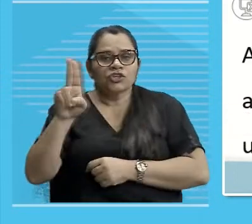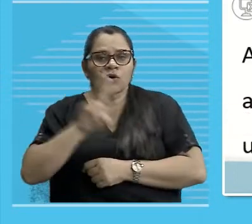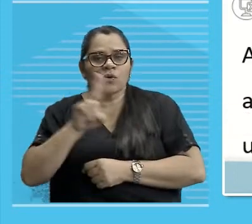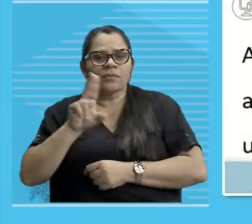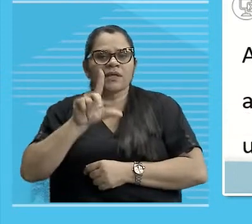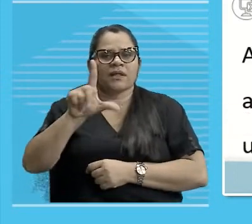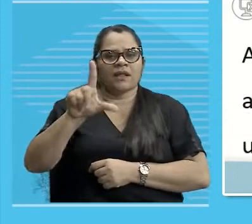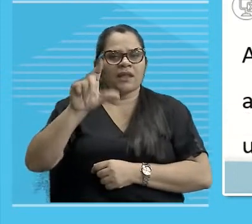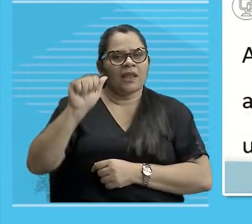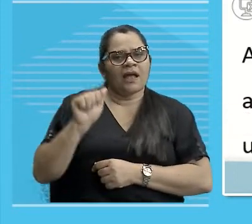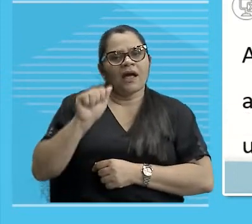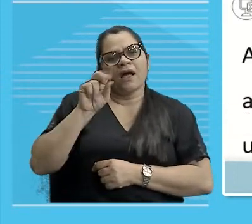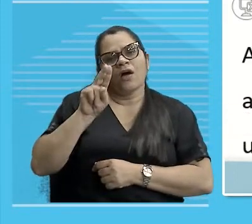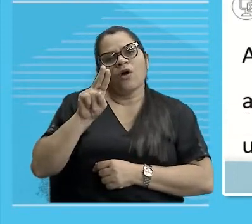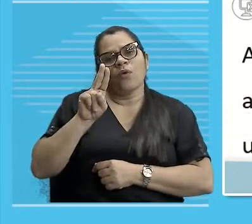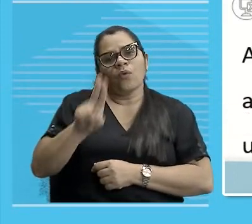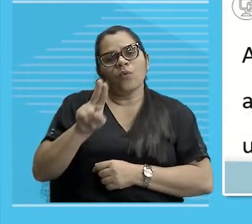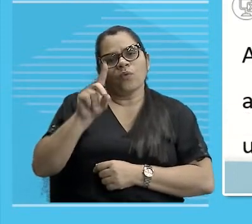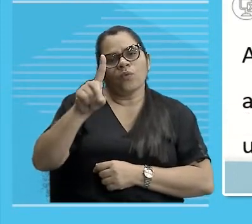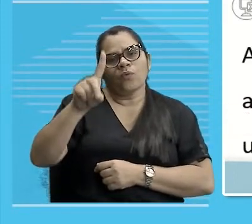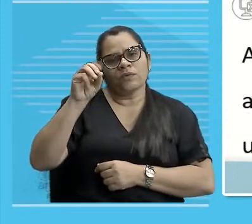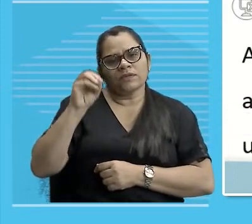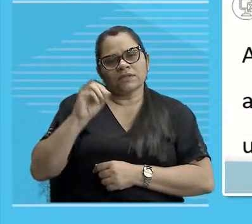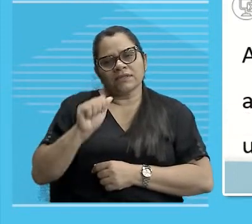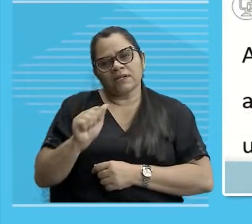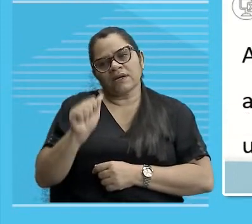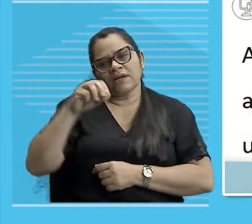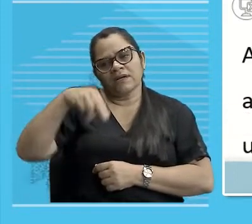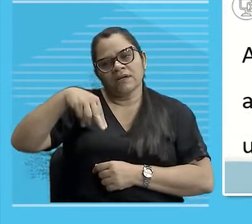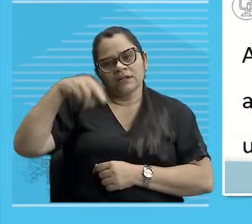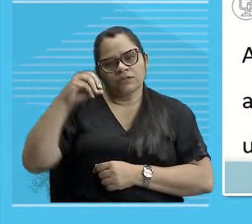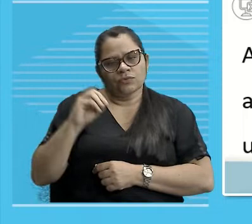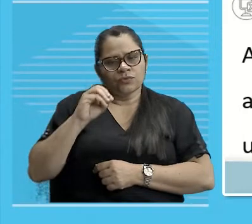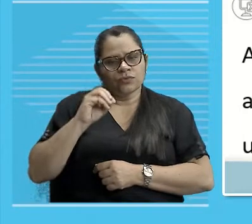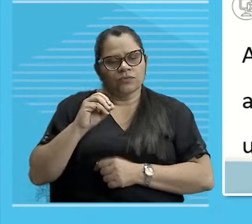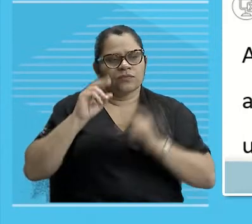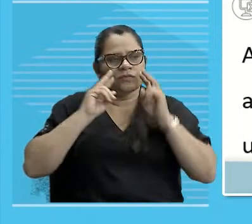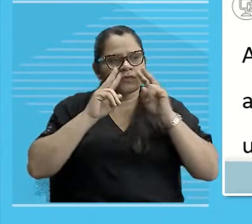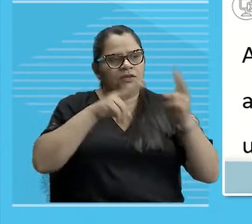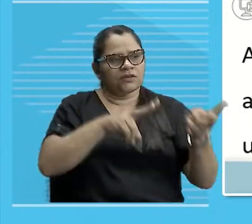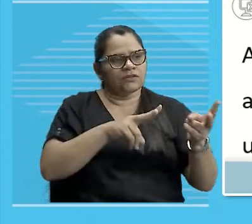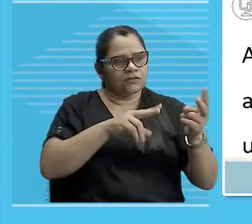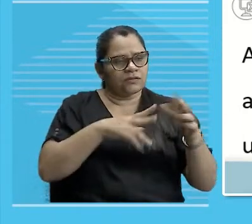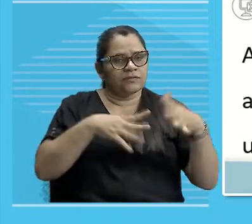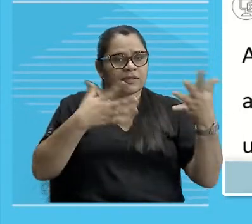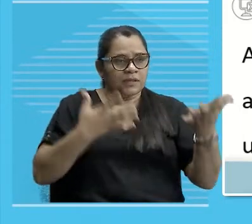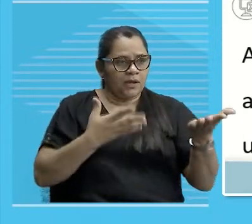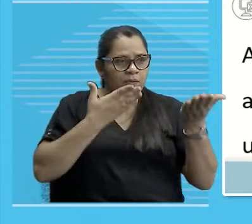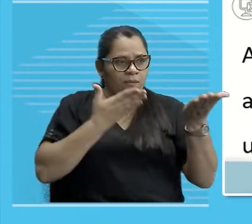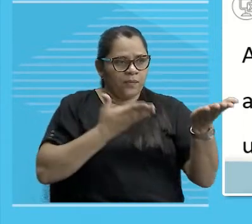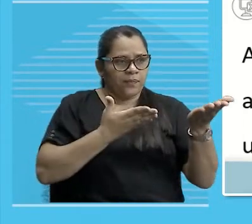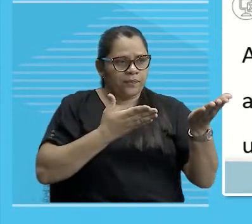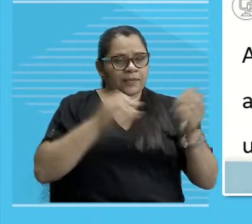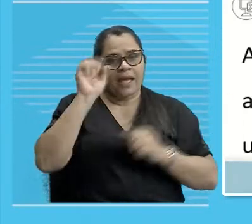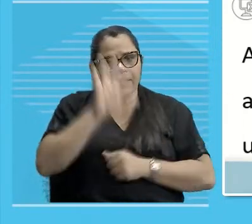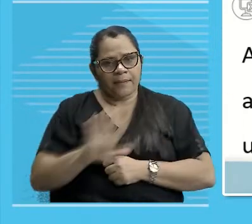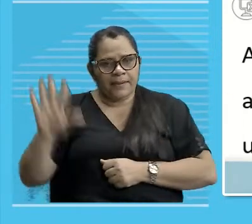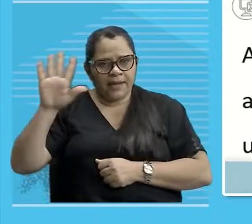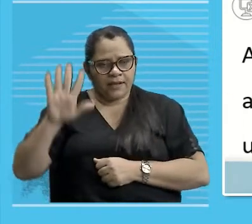Laudano, é o Laudano. É porque esse cara aí, ele na